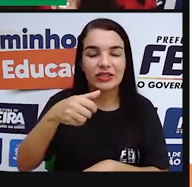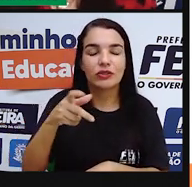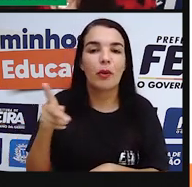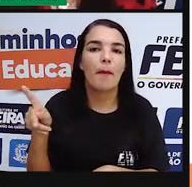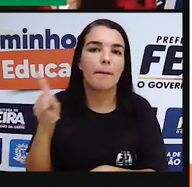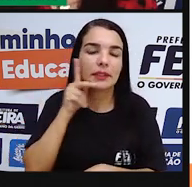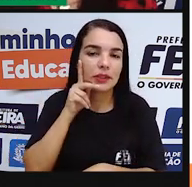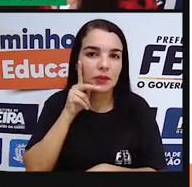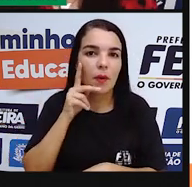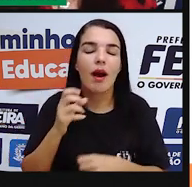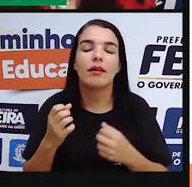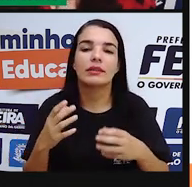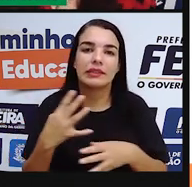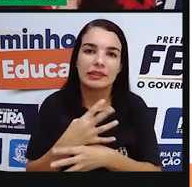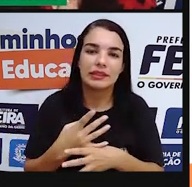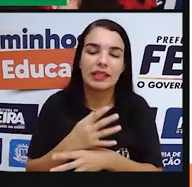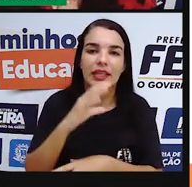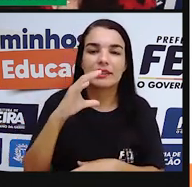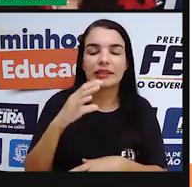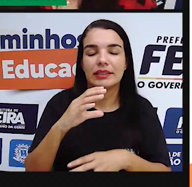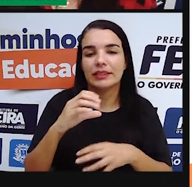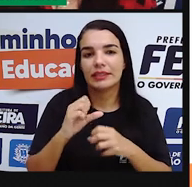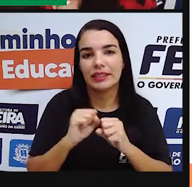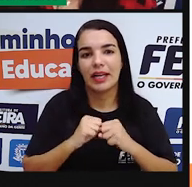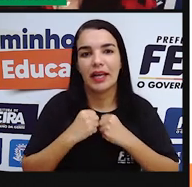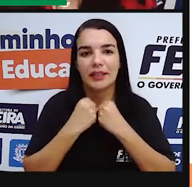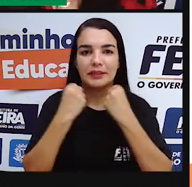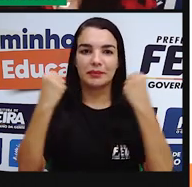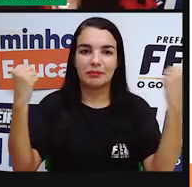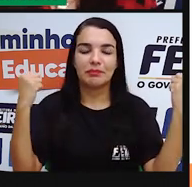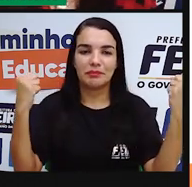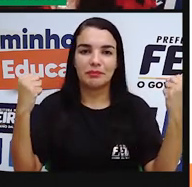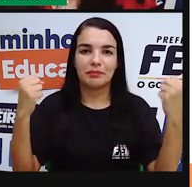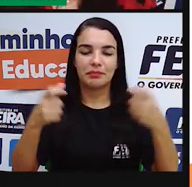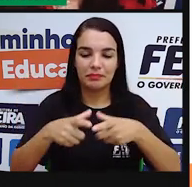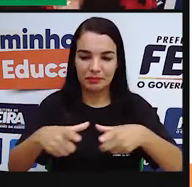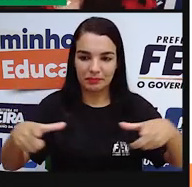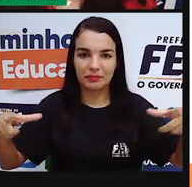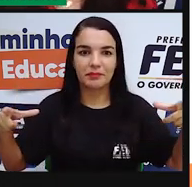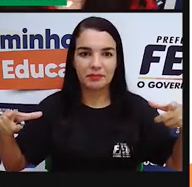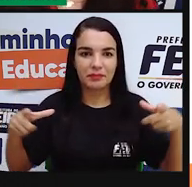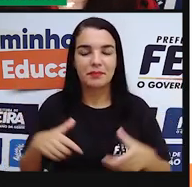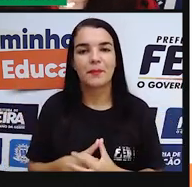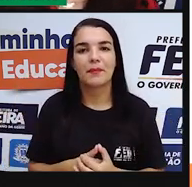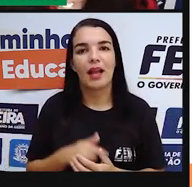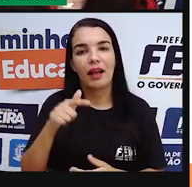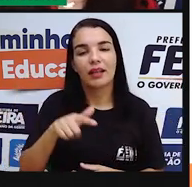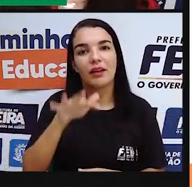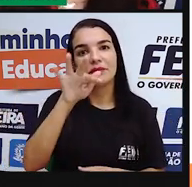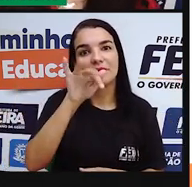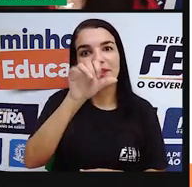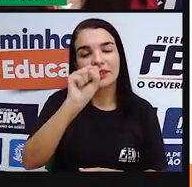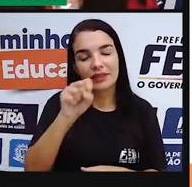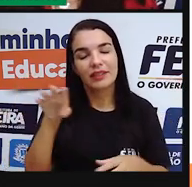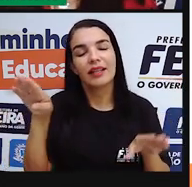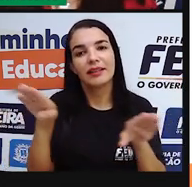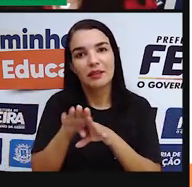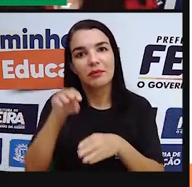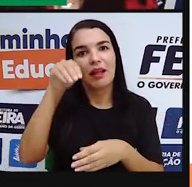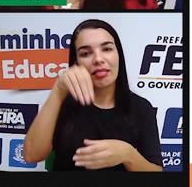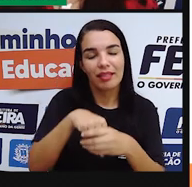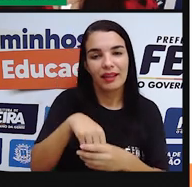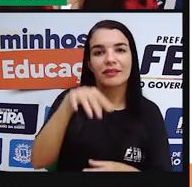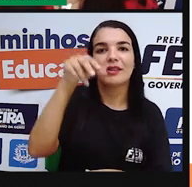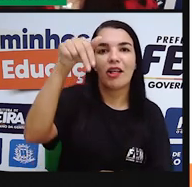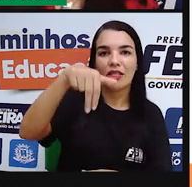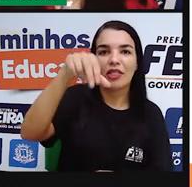cidade de Campina Grande, né? Na nossa região, Feira de Santana, que está aí na região Nordeste, né,